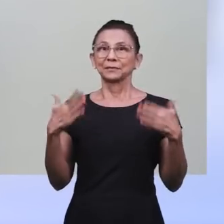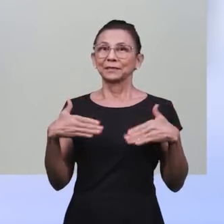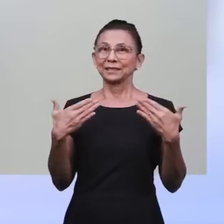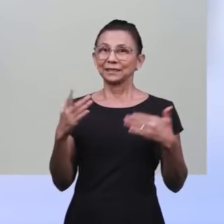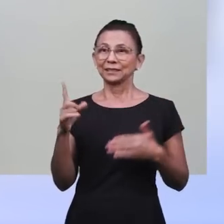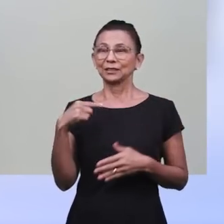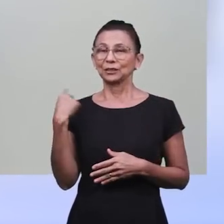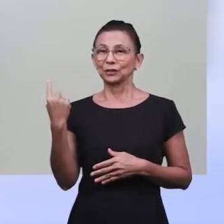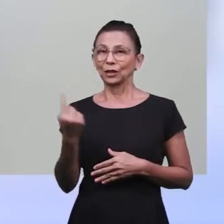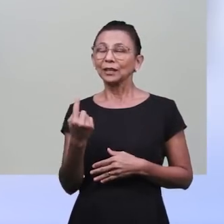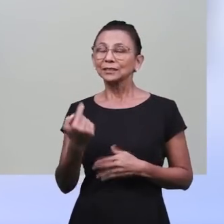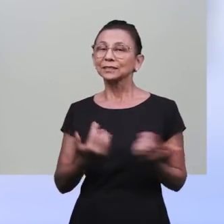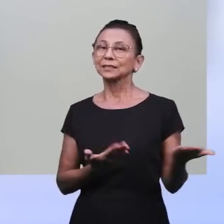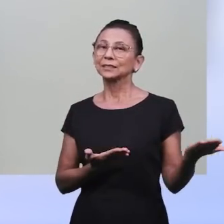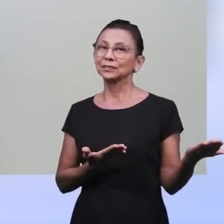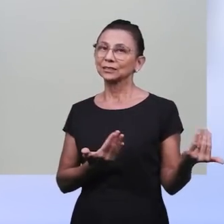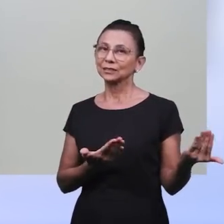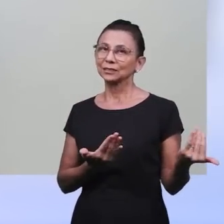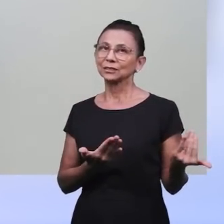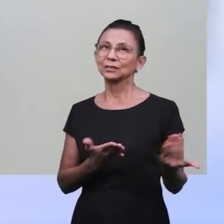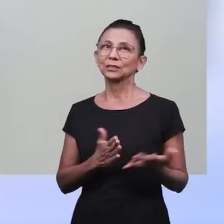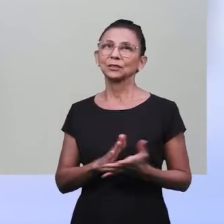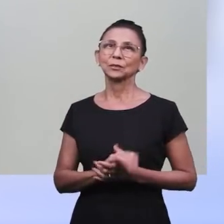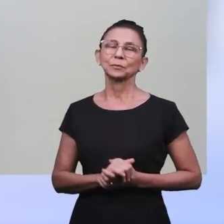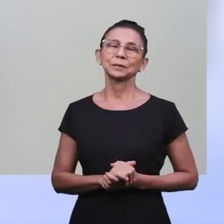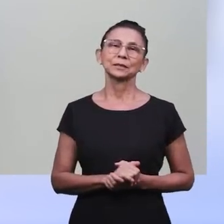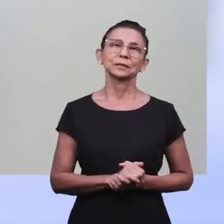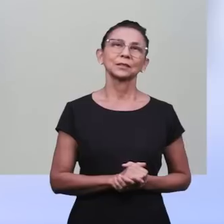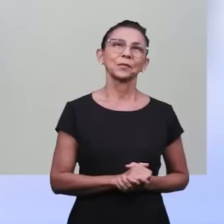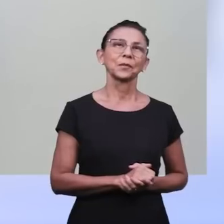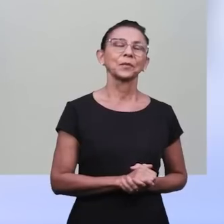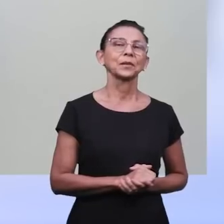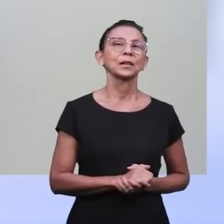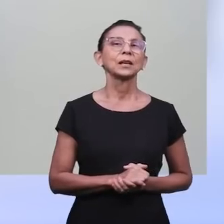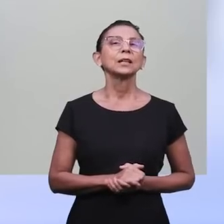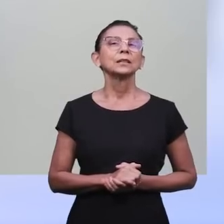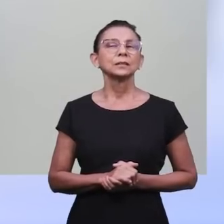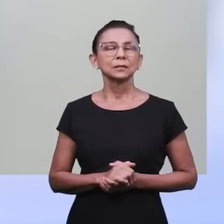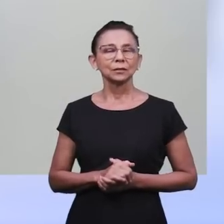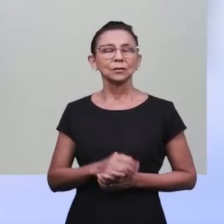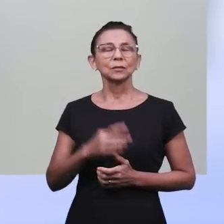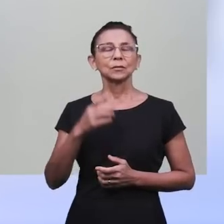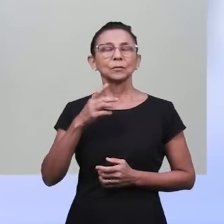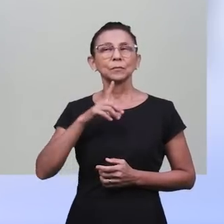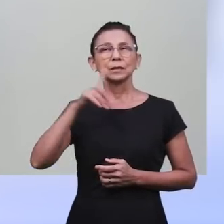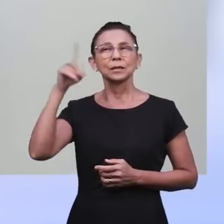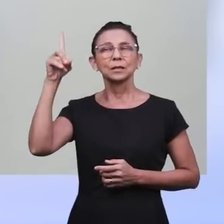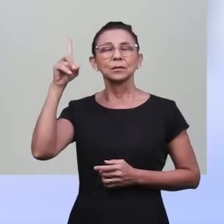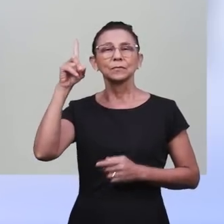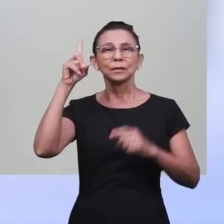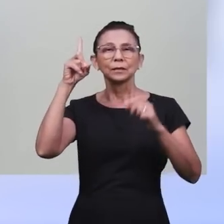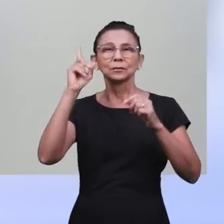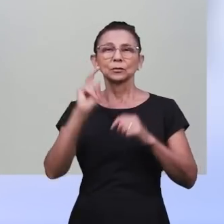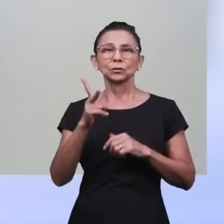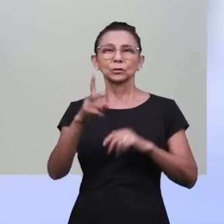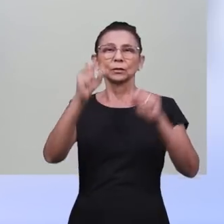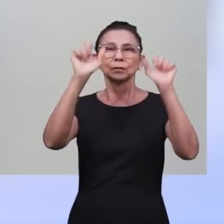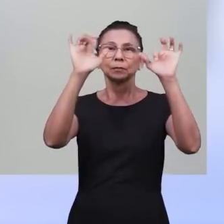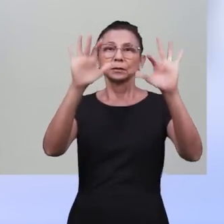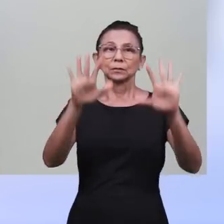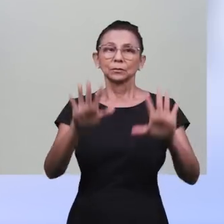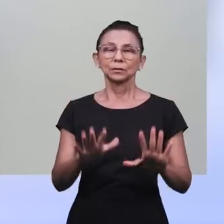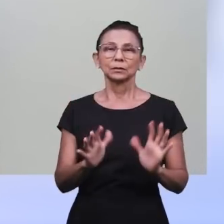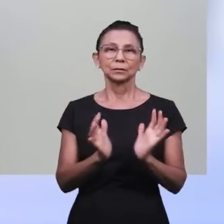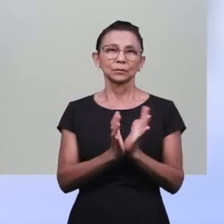sobre os jovens, usando os jovens na obra, e vamos colher muitos frutos e alcançar muitas promessas do Senhor com esse trabalho